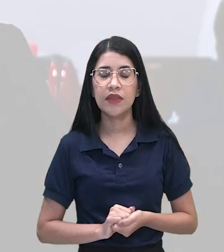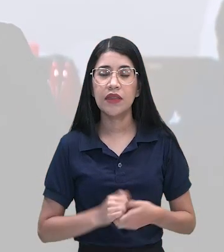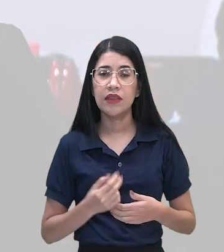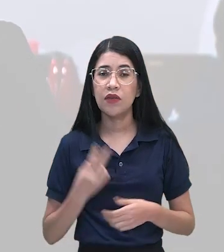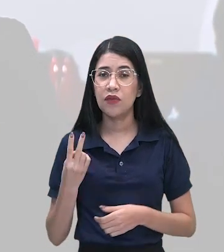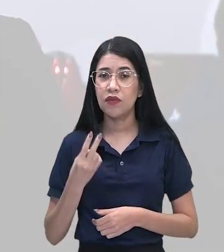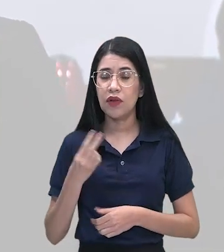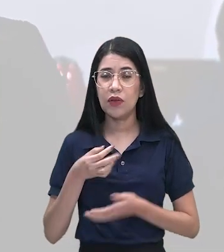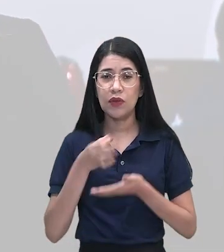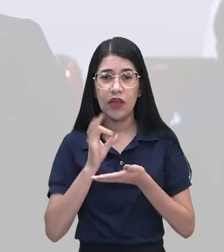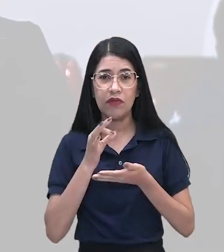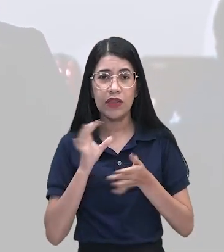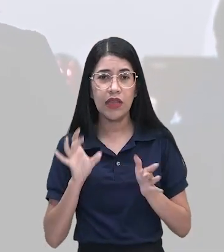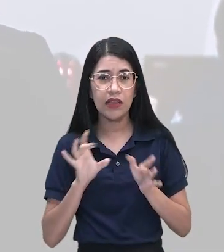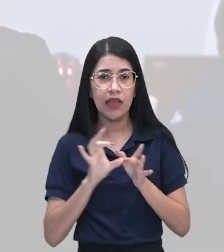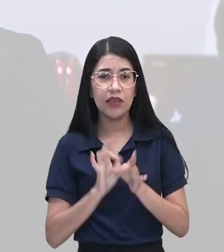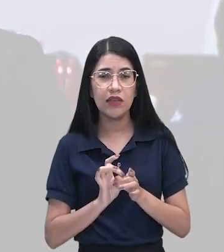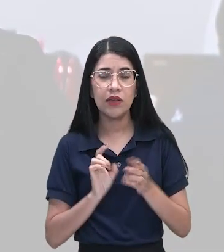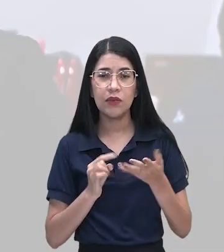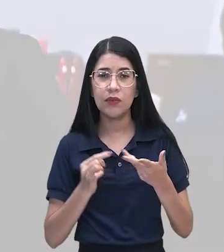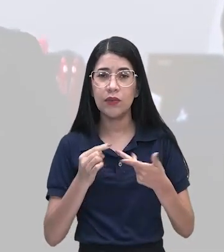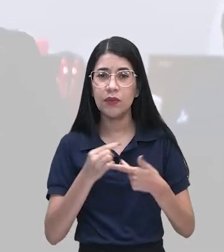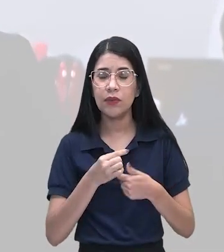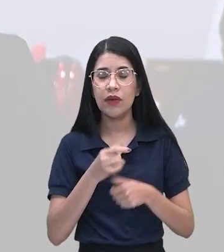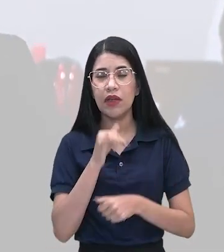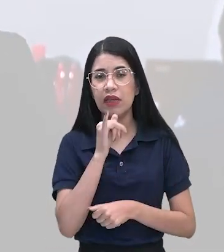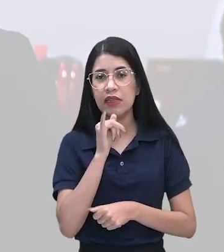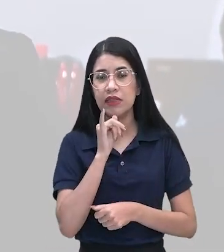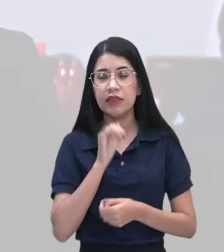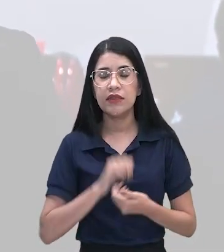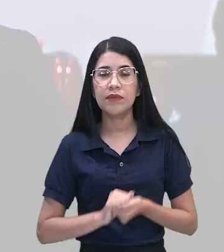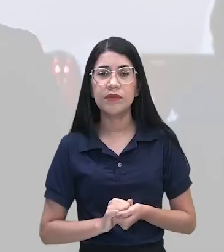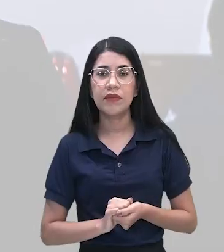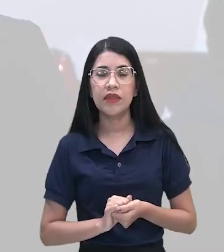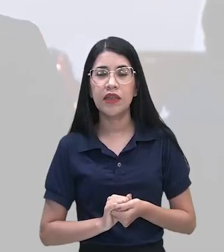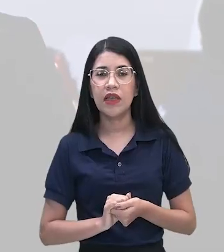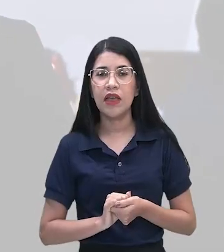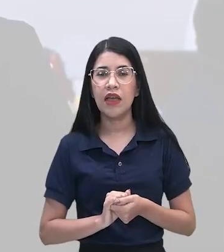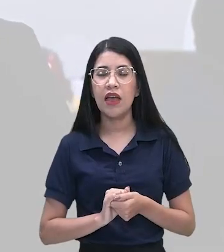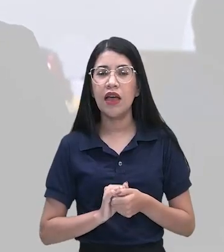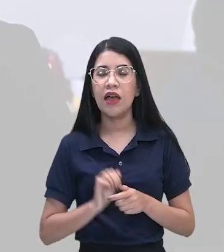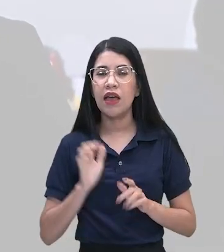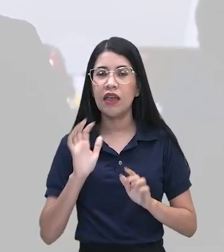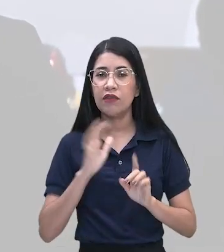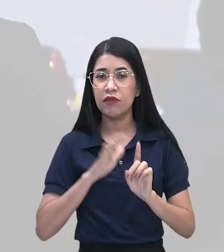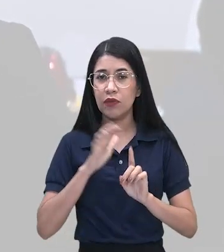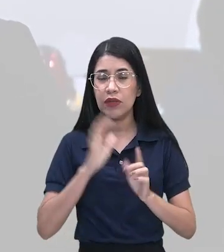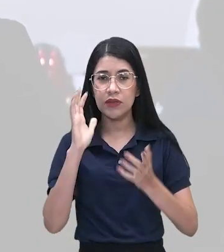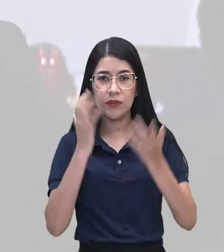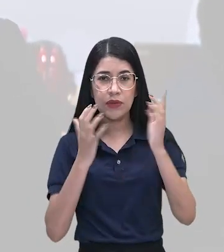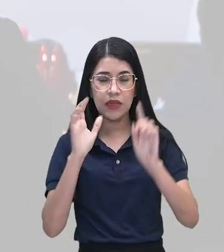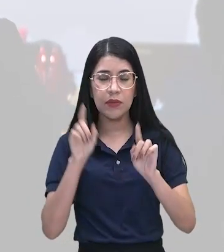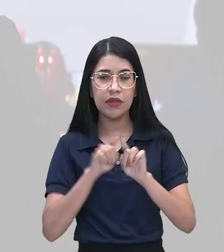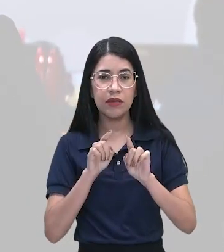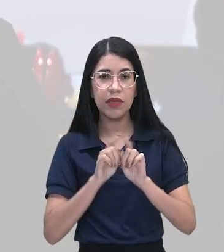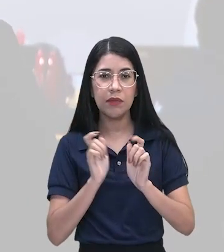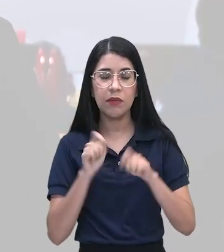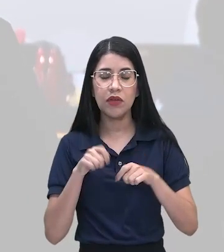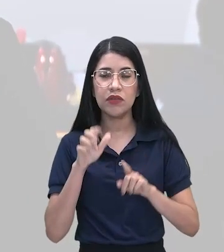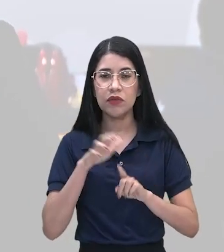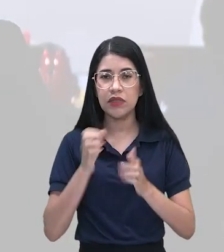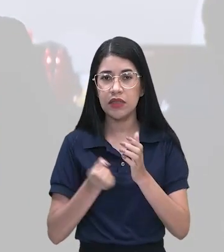Bem, o preço do café está atrelado a fatores como aí nós vemos, né, a eventos climáticos, que vai ali influenciar na